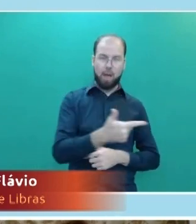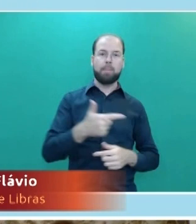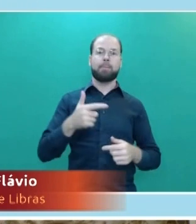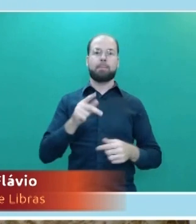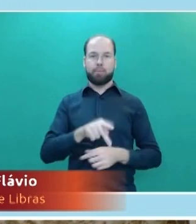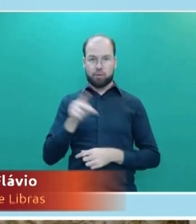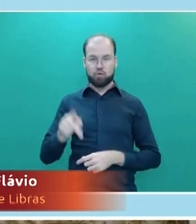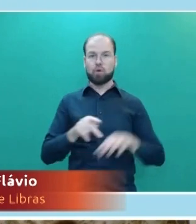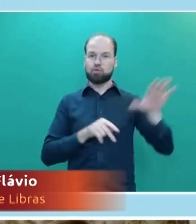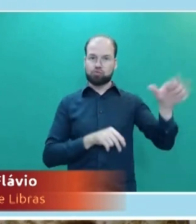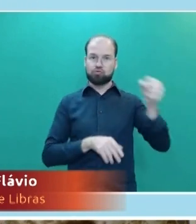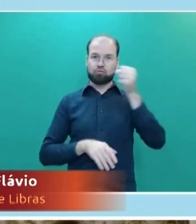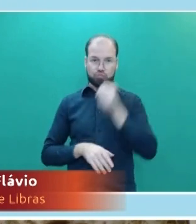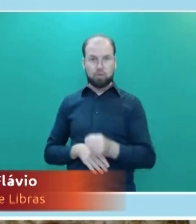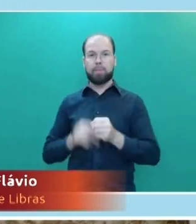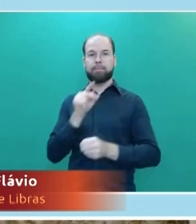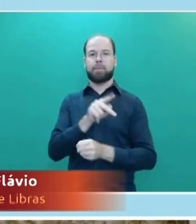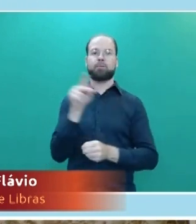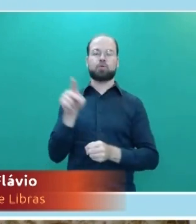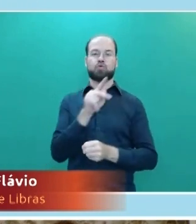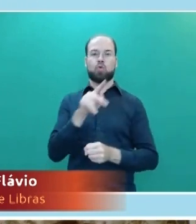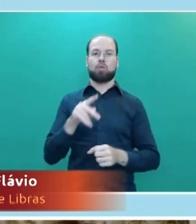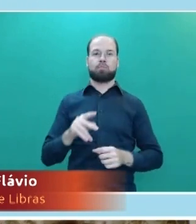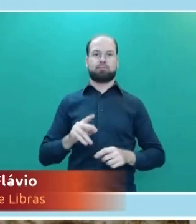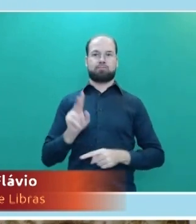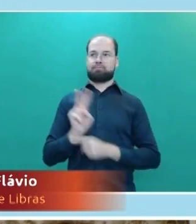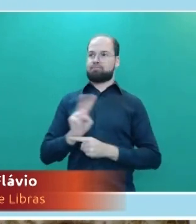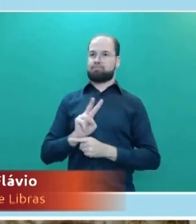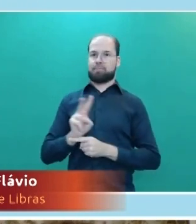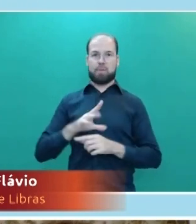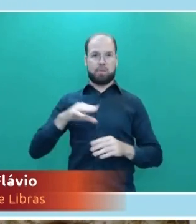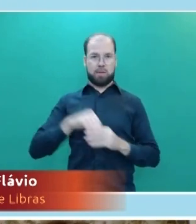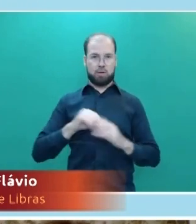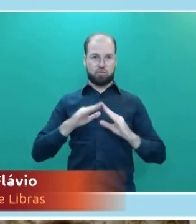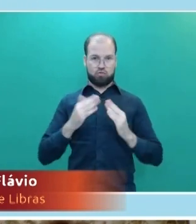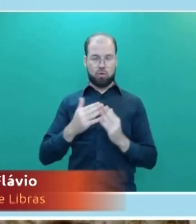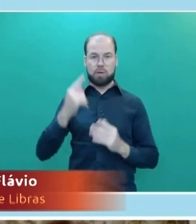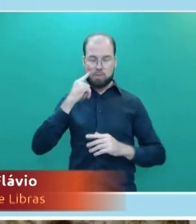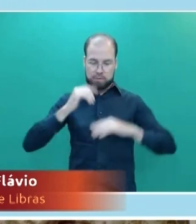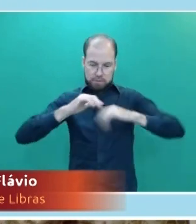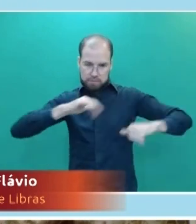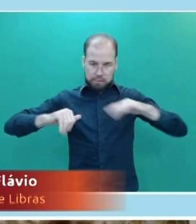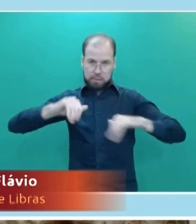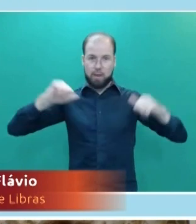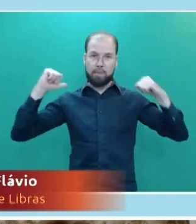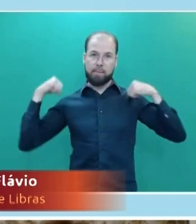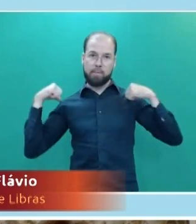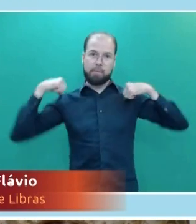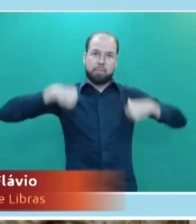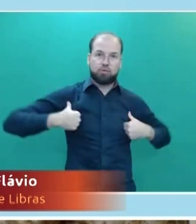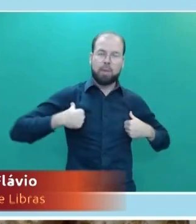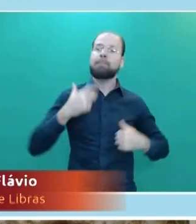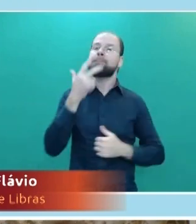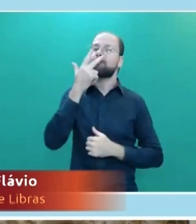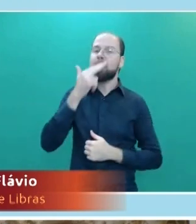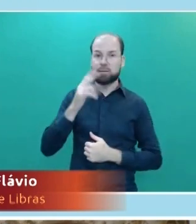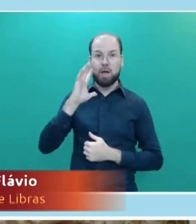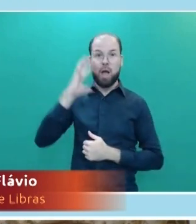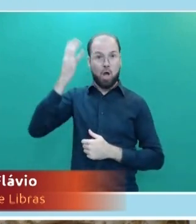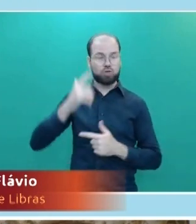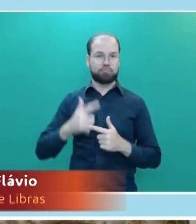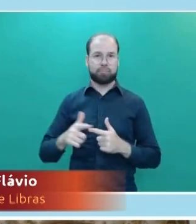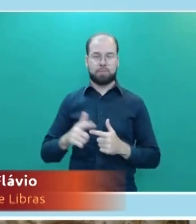da escola, na porta da escola, vamos fazer revista de mochila. Isso parece ser a solução dos problemas, isso não soluciona